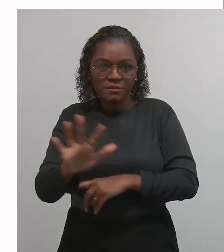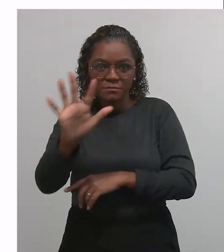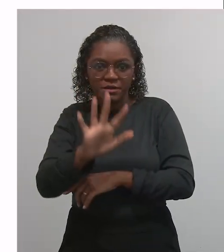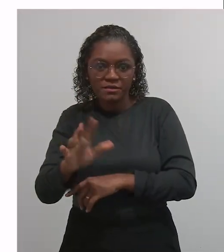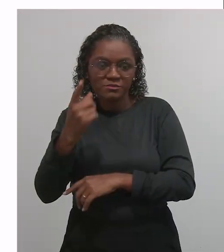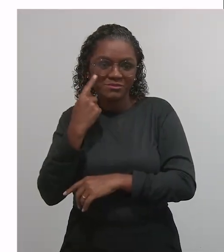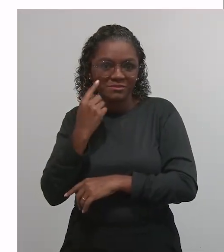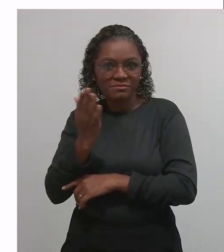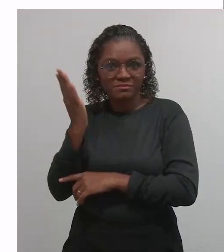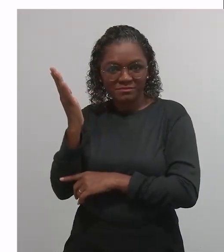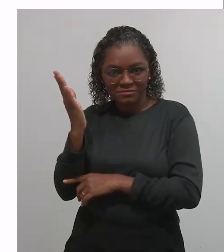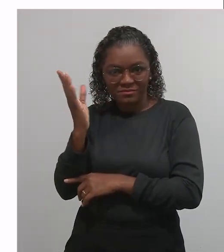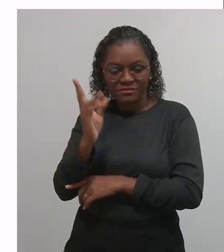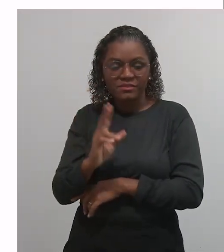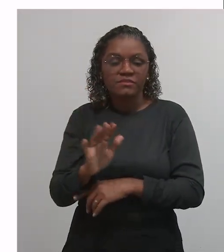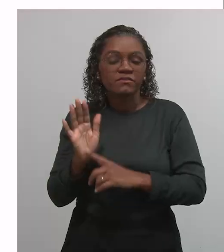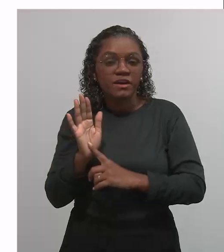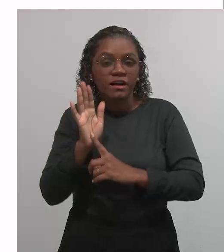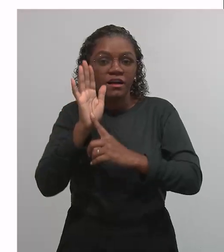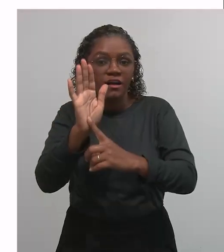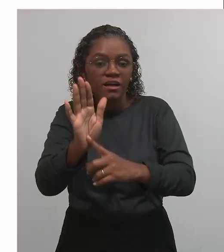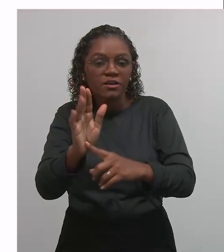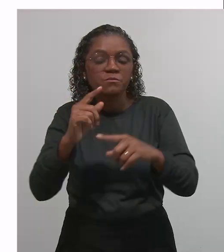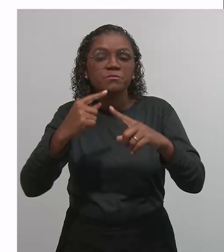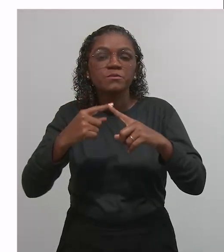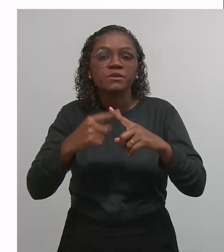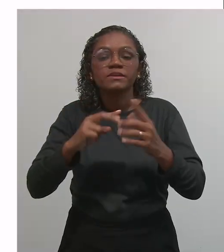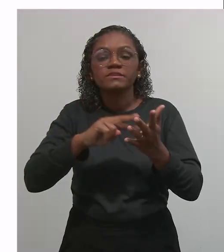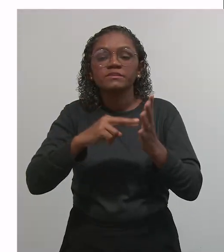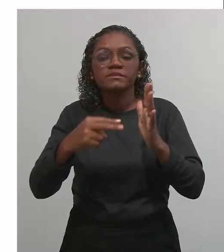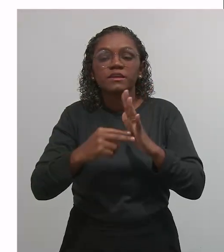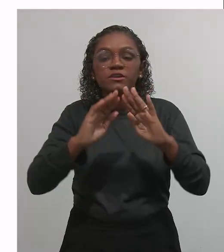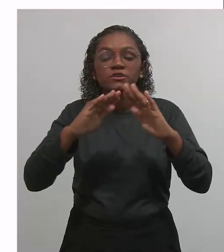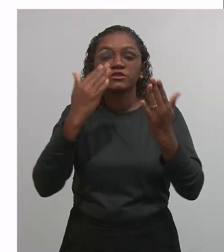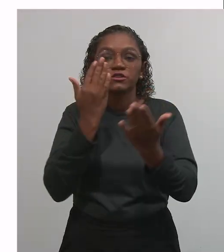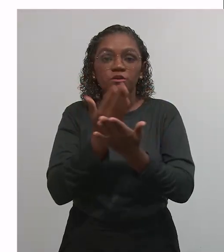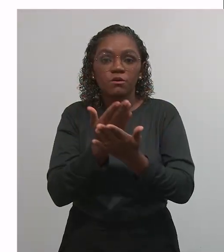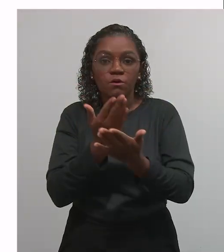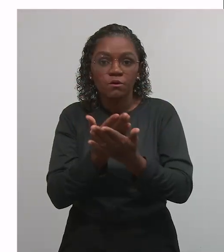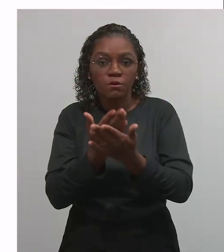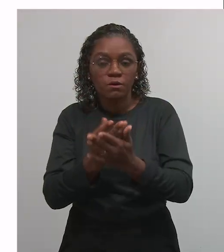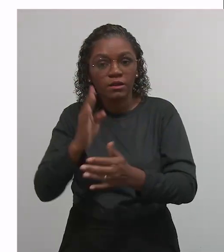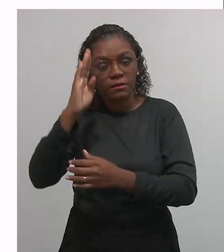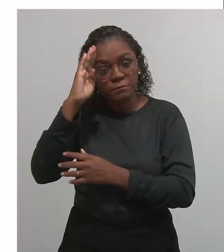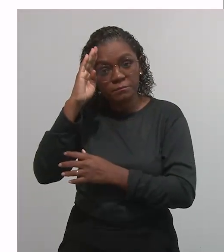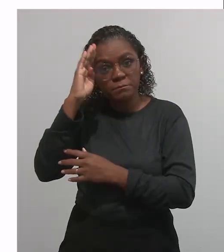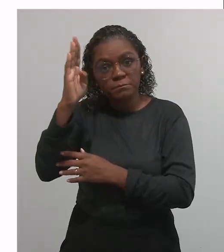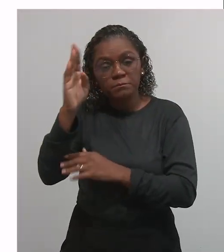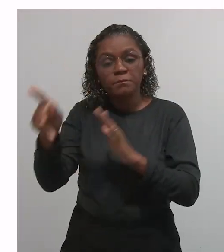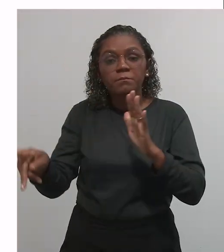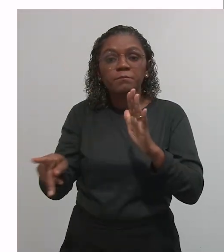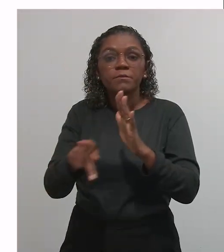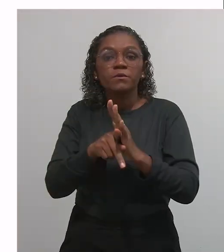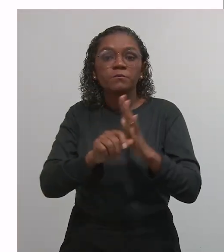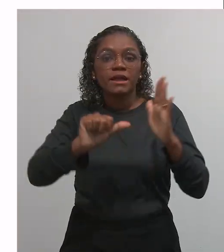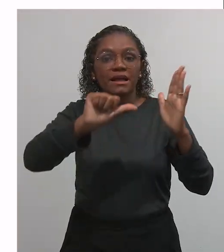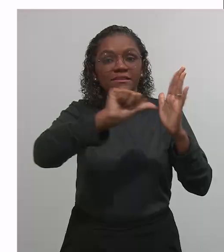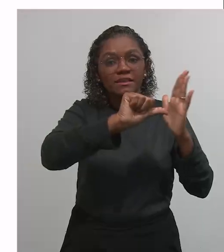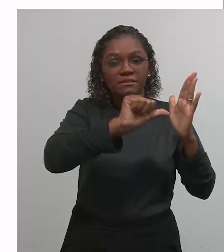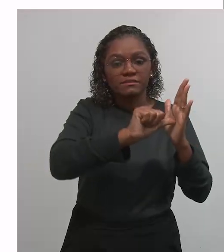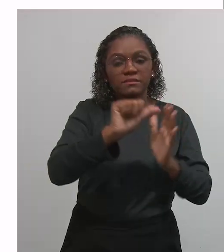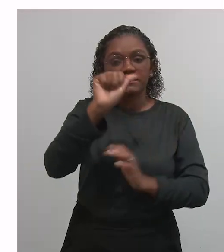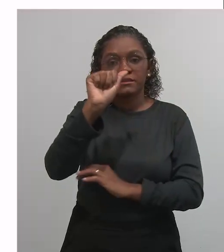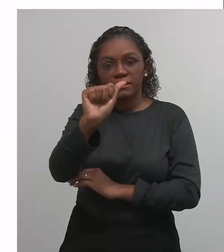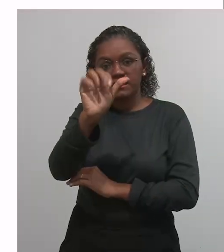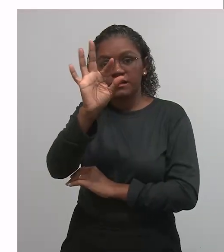primeira unidade, que nessa escola de pensamento de Atenas, ela traz algumas linhas que vão nos acompanhar ao longo